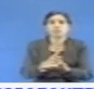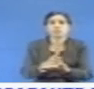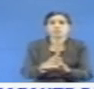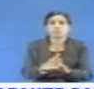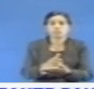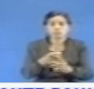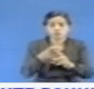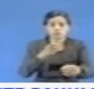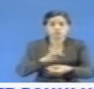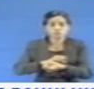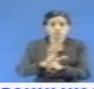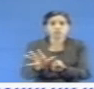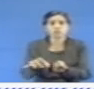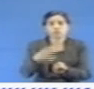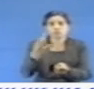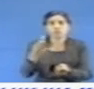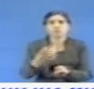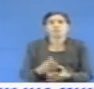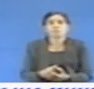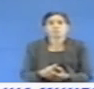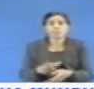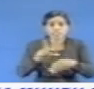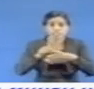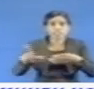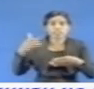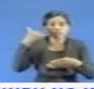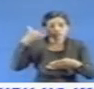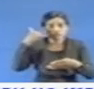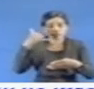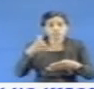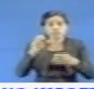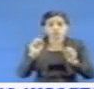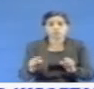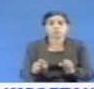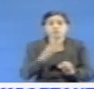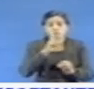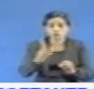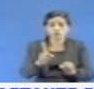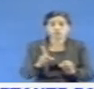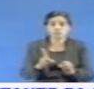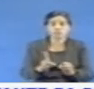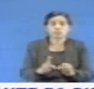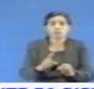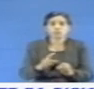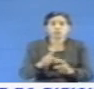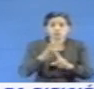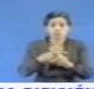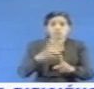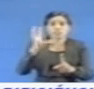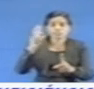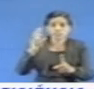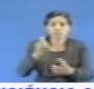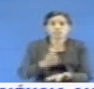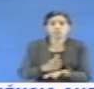impacto Husi COVID-19. Linha telefone é ativo durante horas ronulores em hat e alaran, ou duração fulanem, ou